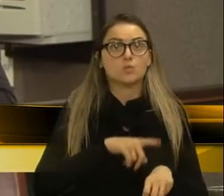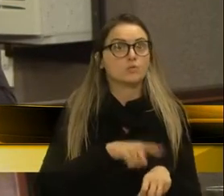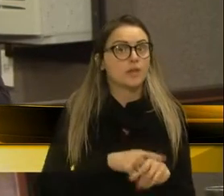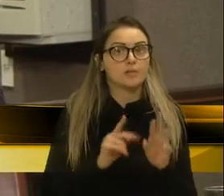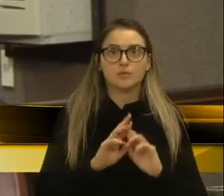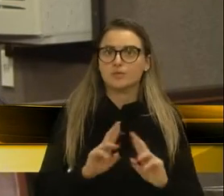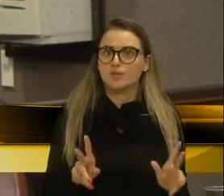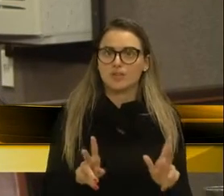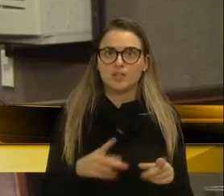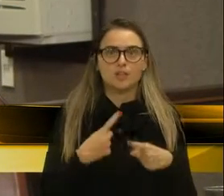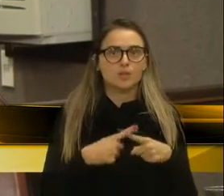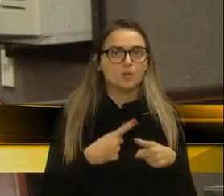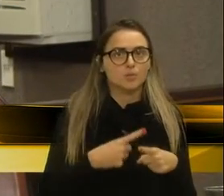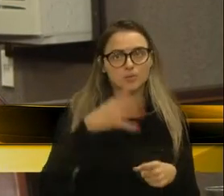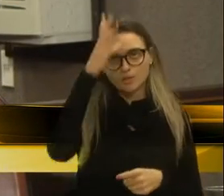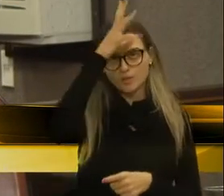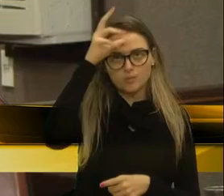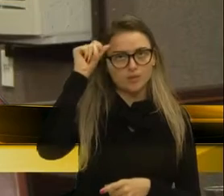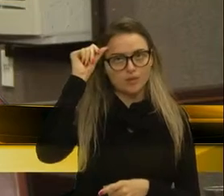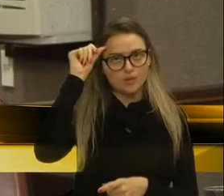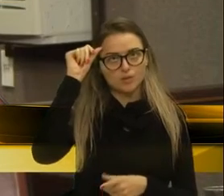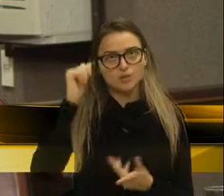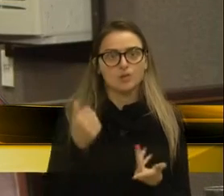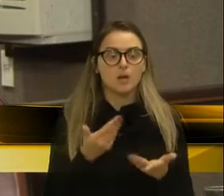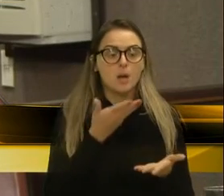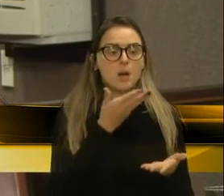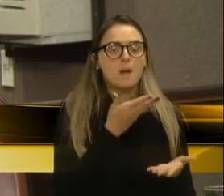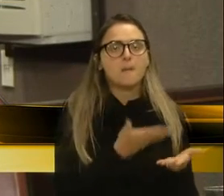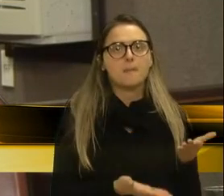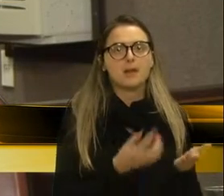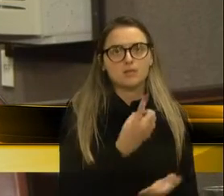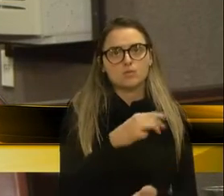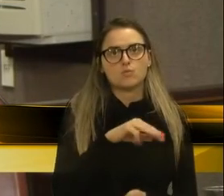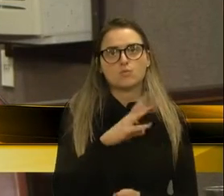atípico, porque a prefeitura vai desperdiçar